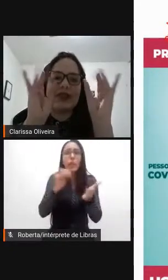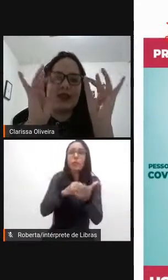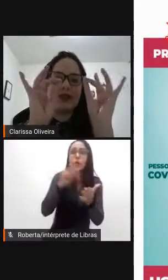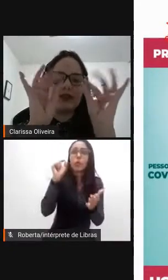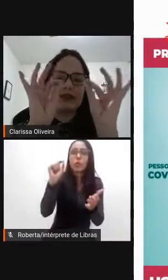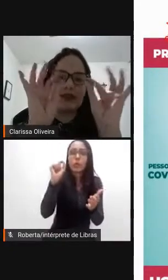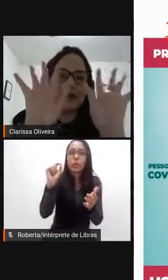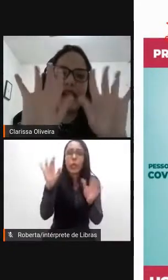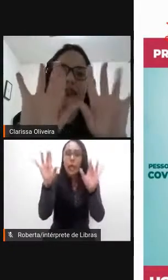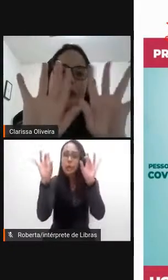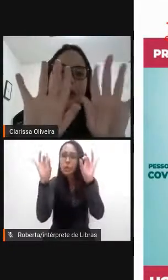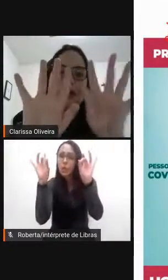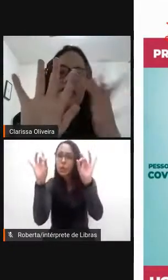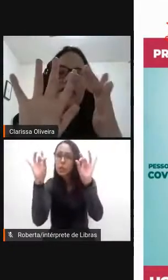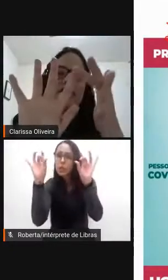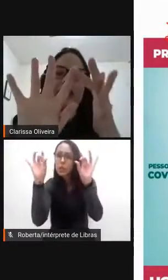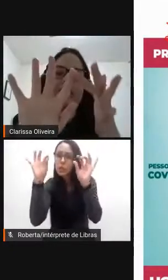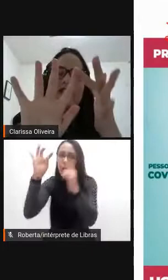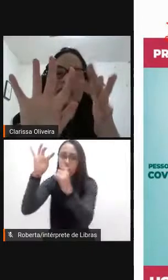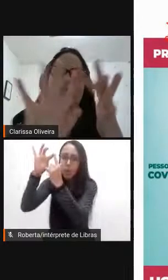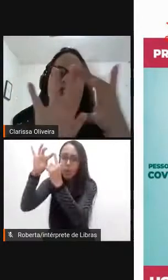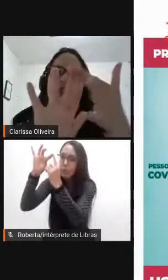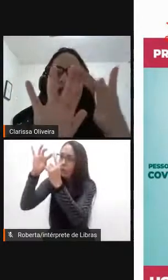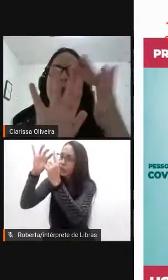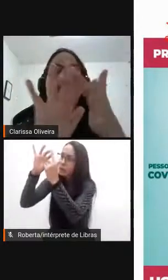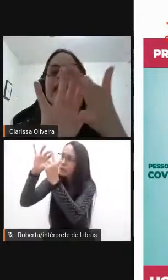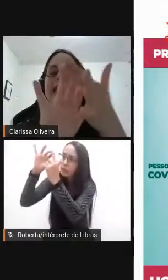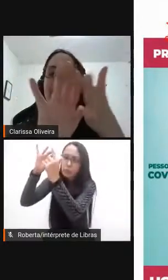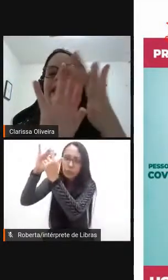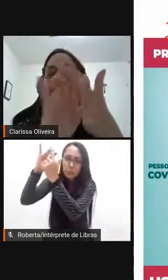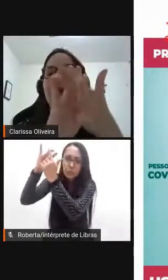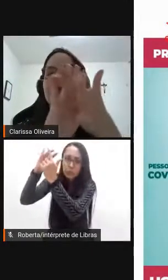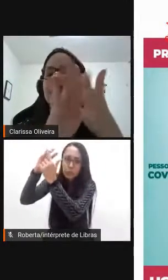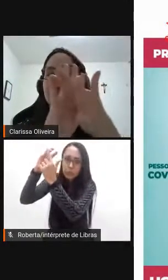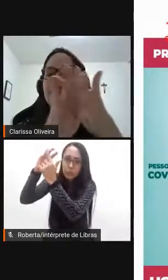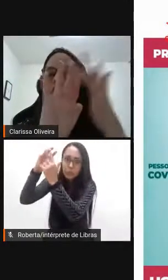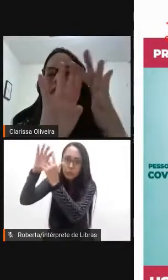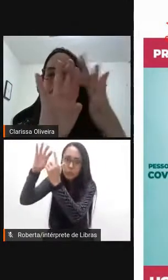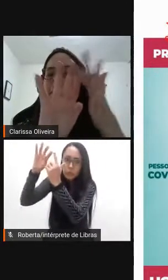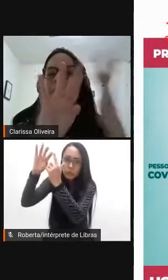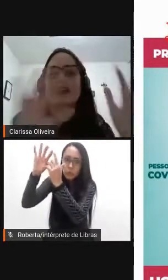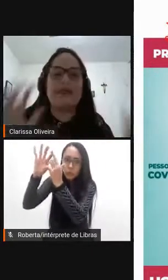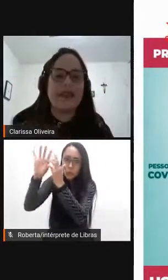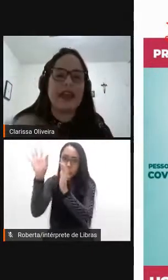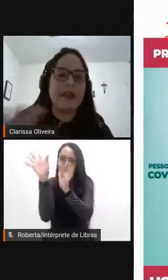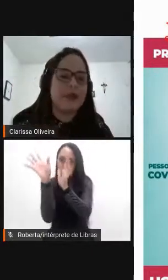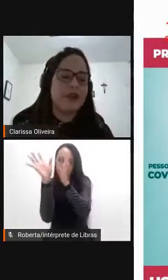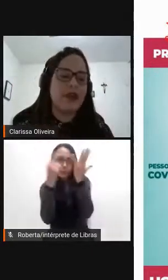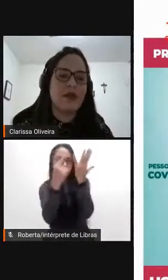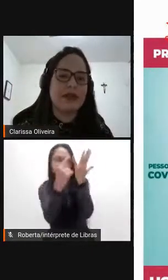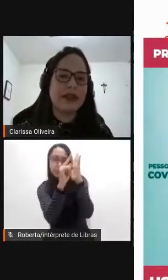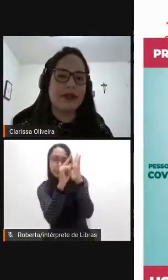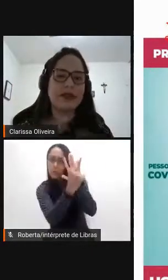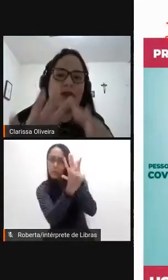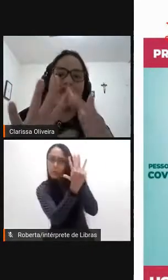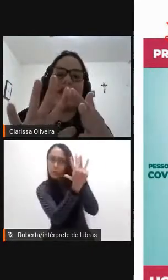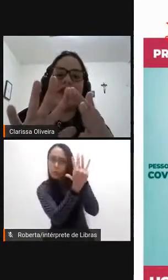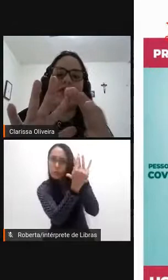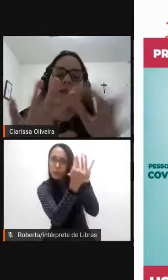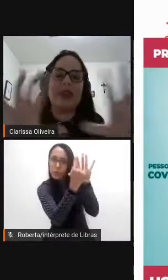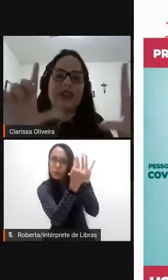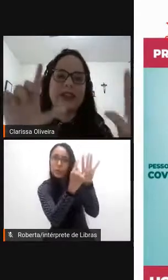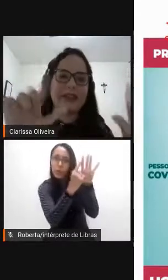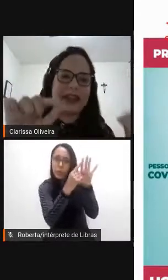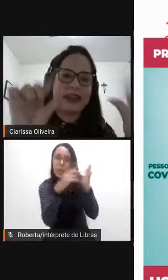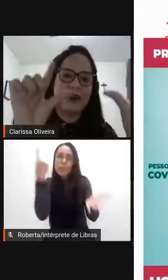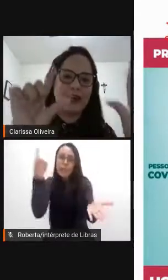dos dedos, as polpas digitais, que a gente chama, que é essa ponta dos dedos, que fica muito em contato com os